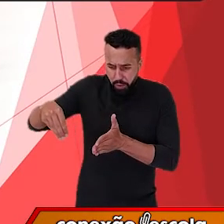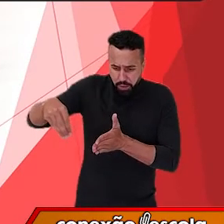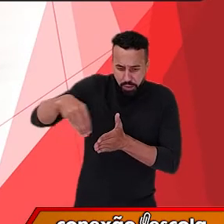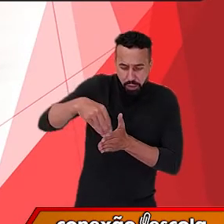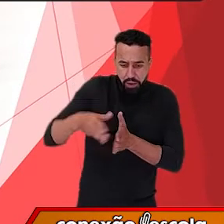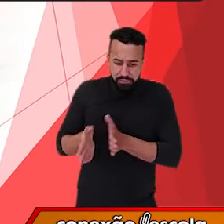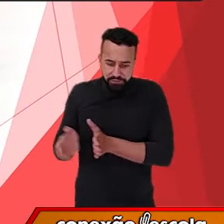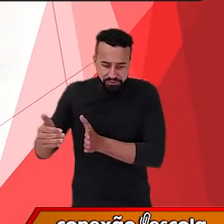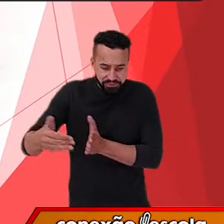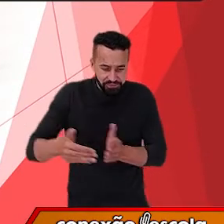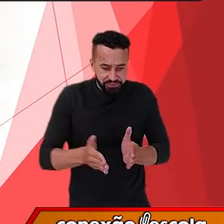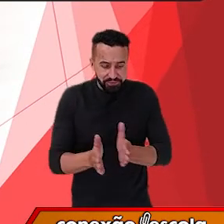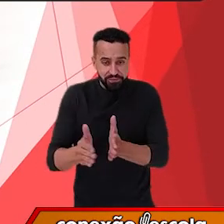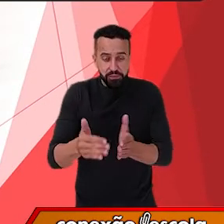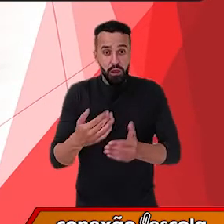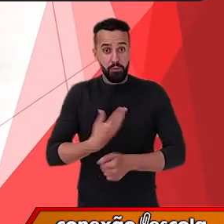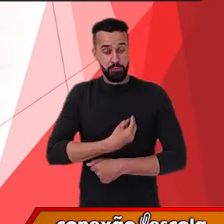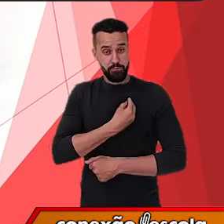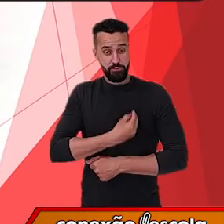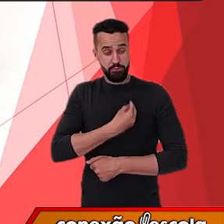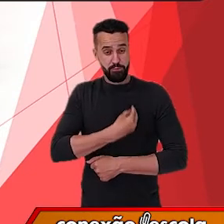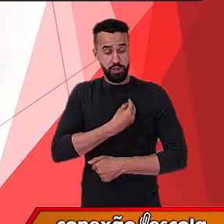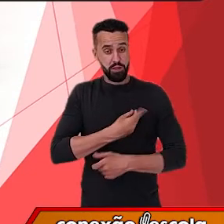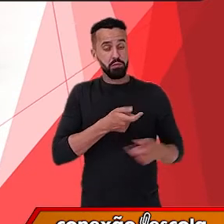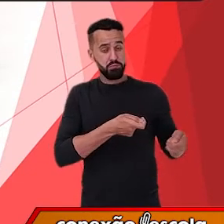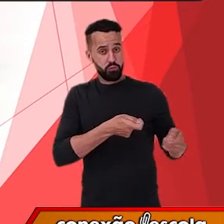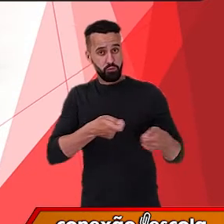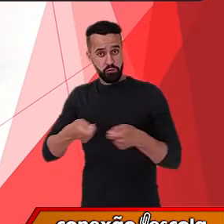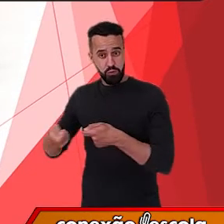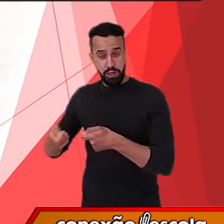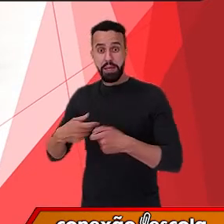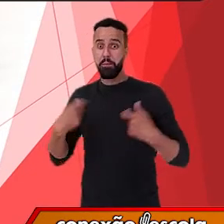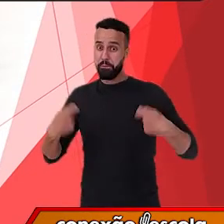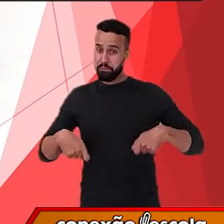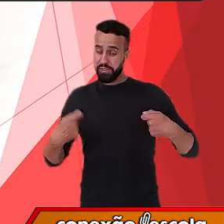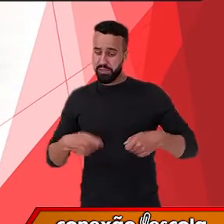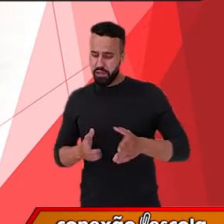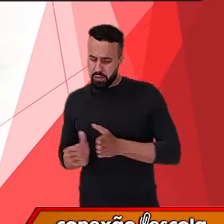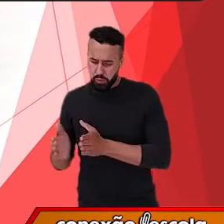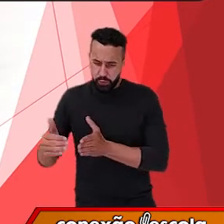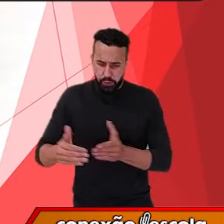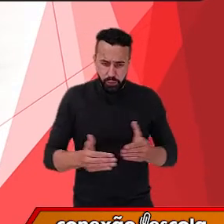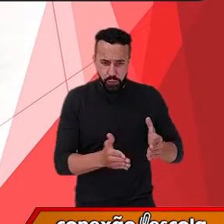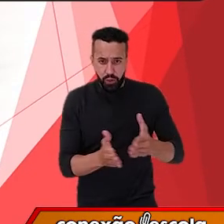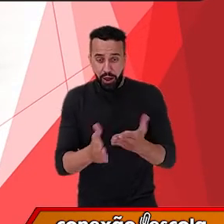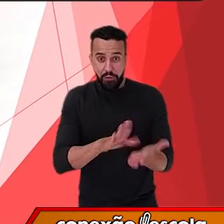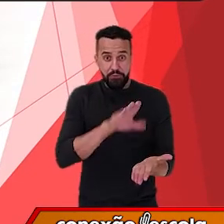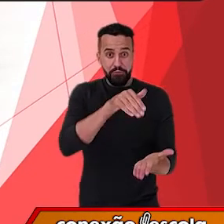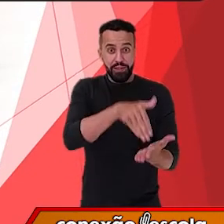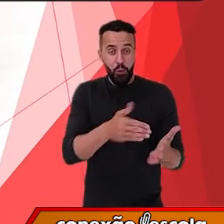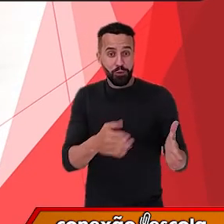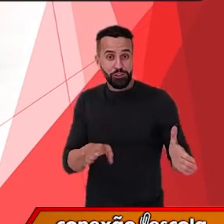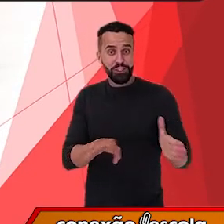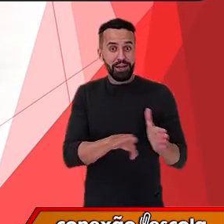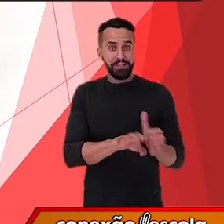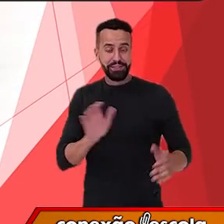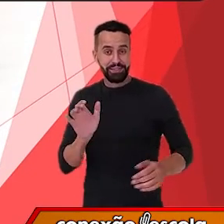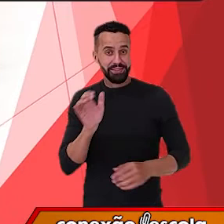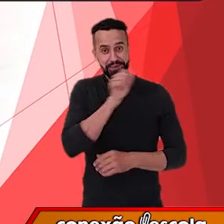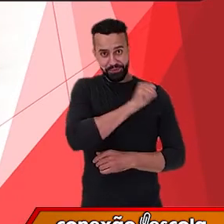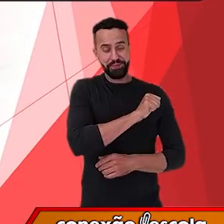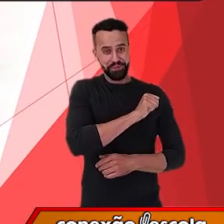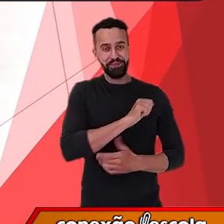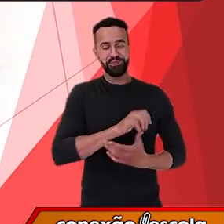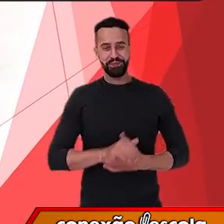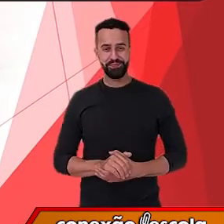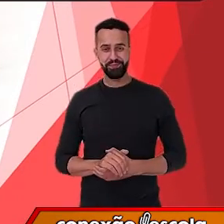as ações que representam a vida cotidiana e chegando o mais rápido possível no final do tabuleiro.